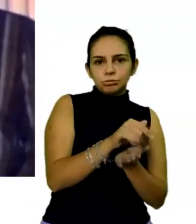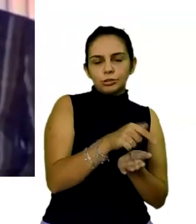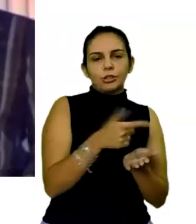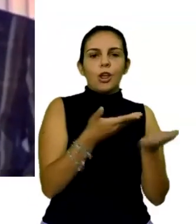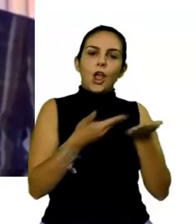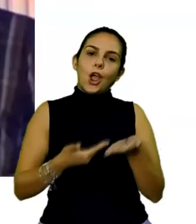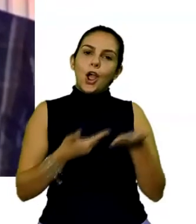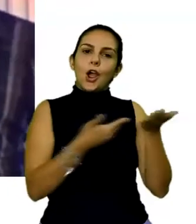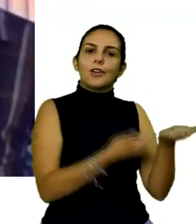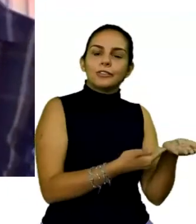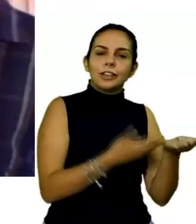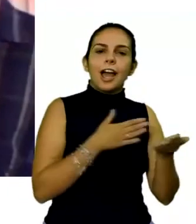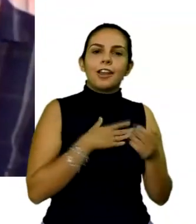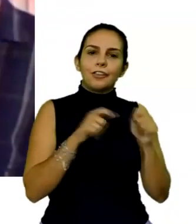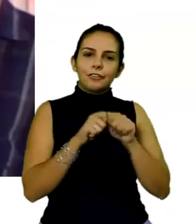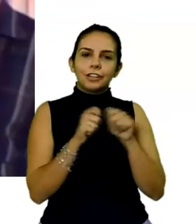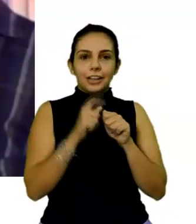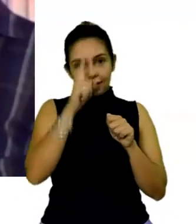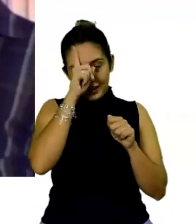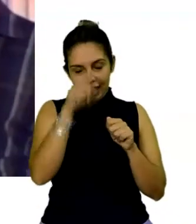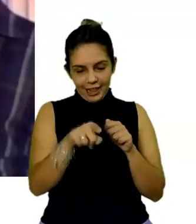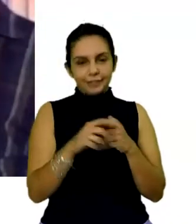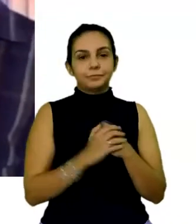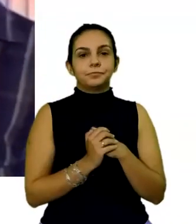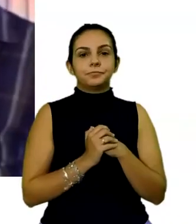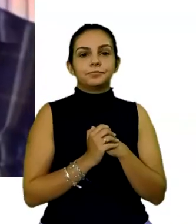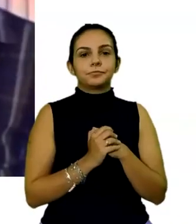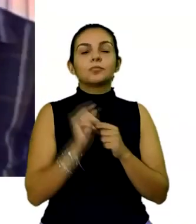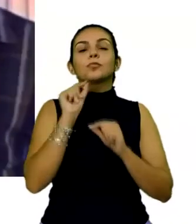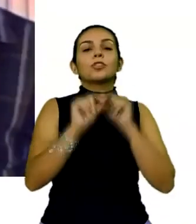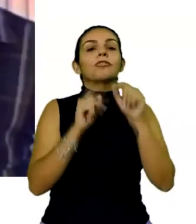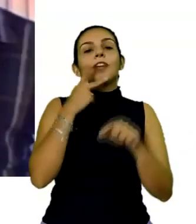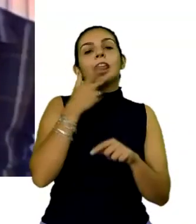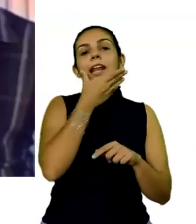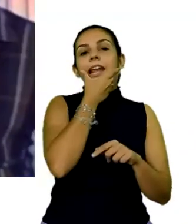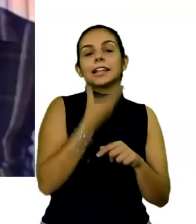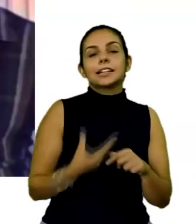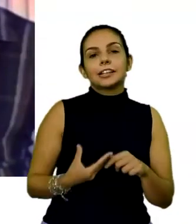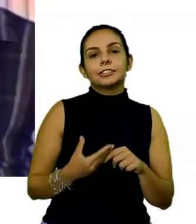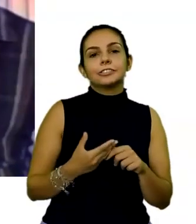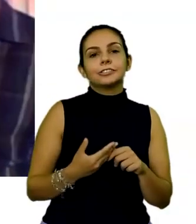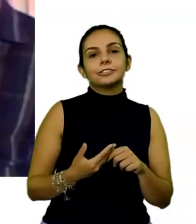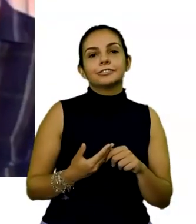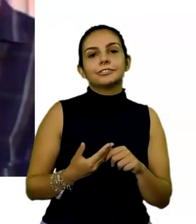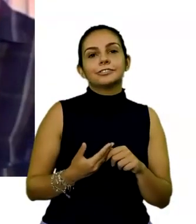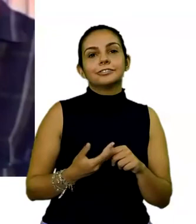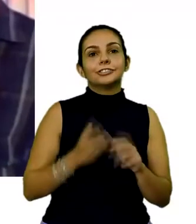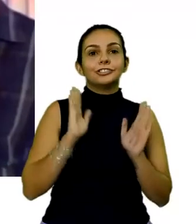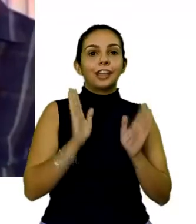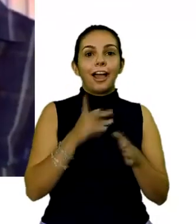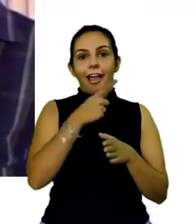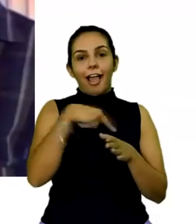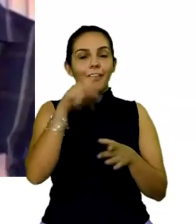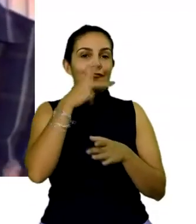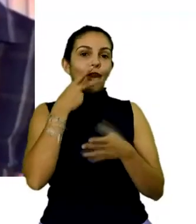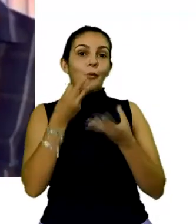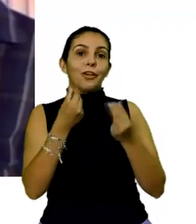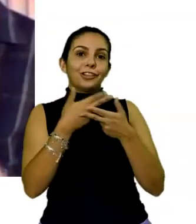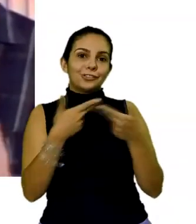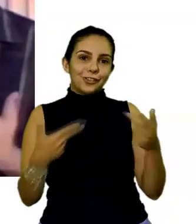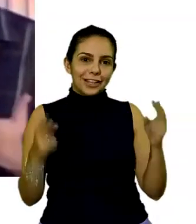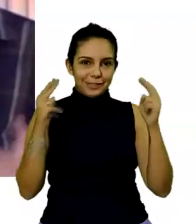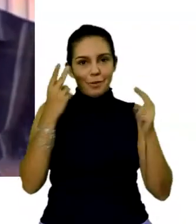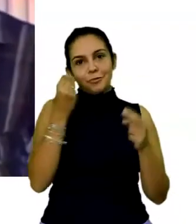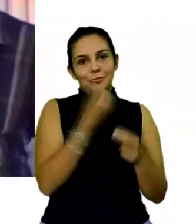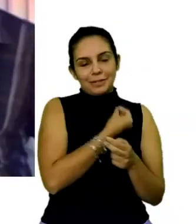quando me convidaram, quando o França me convidou, a ideia foi essa. O que falar do Natal que já não tenha sido falado? Que é um tema